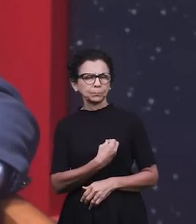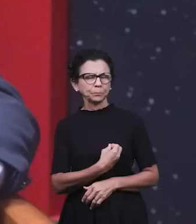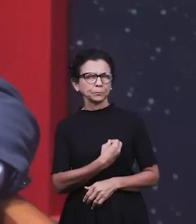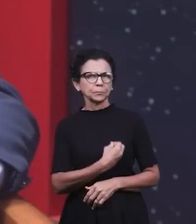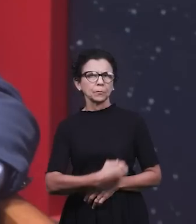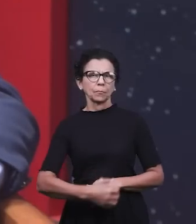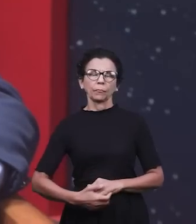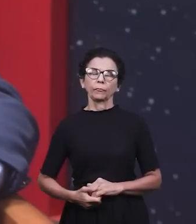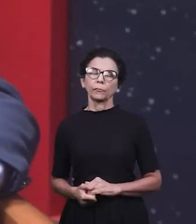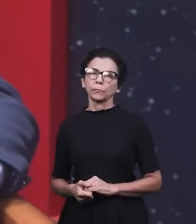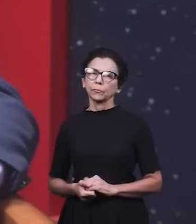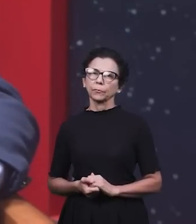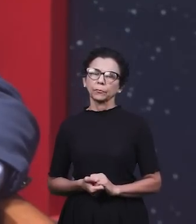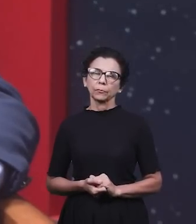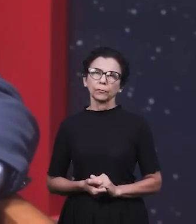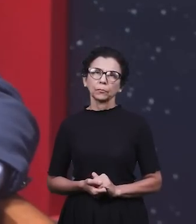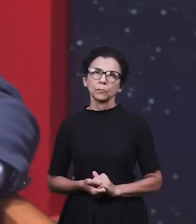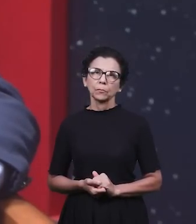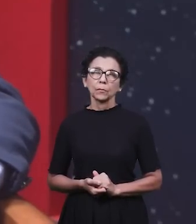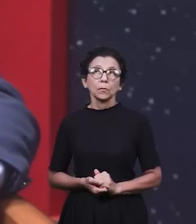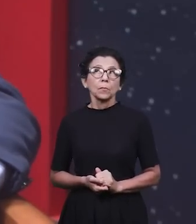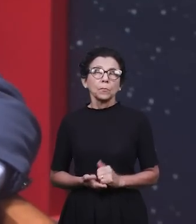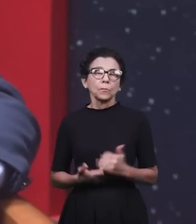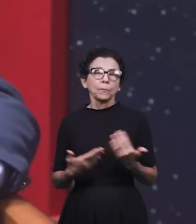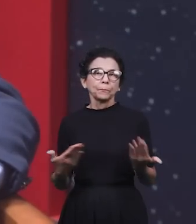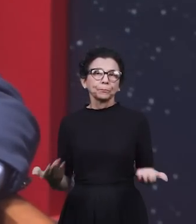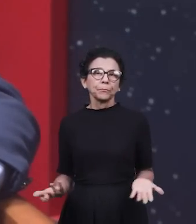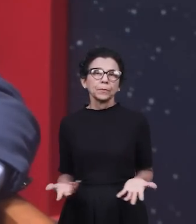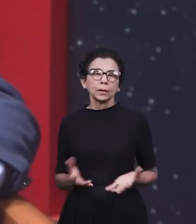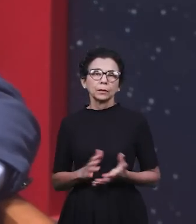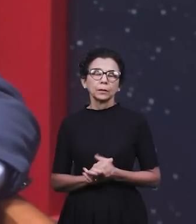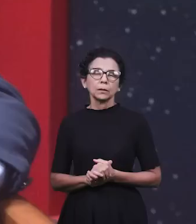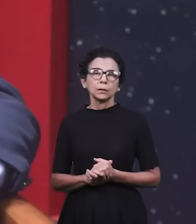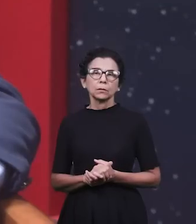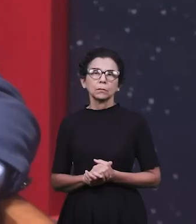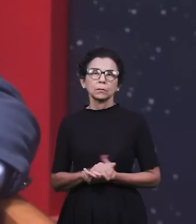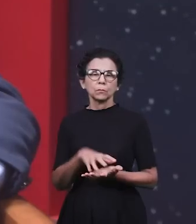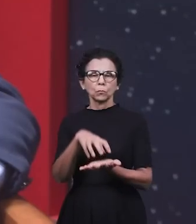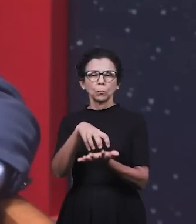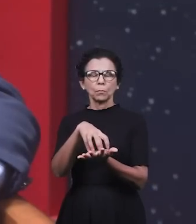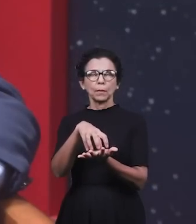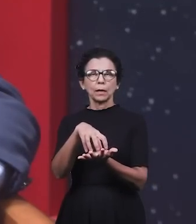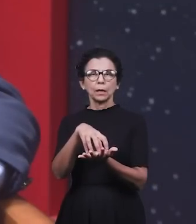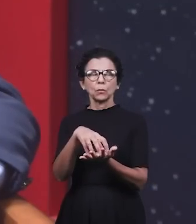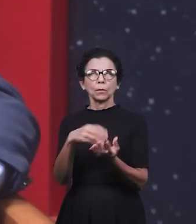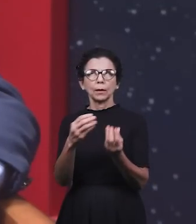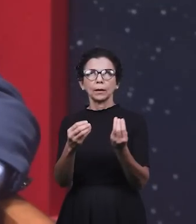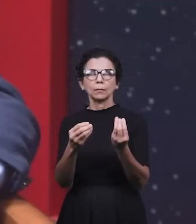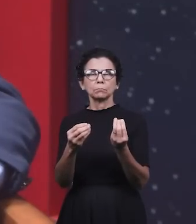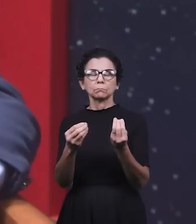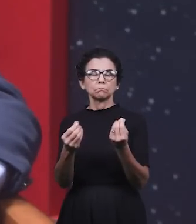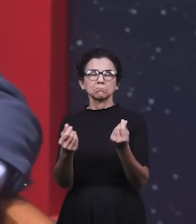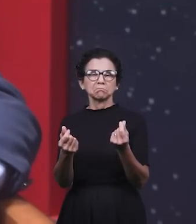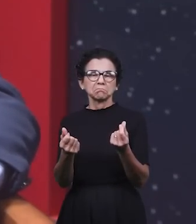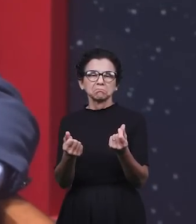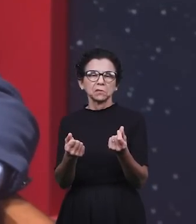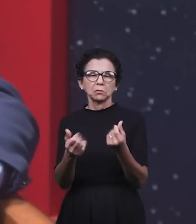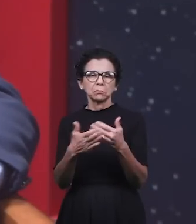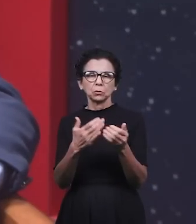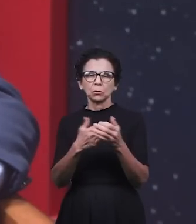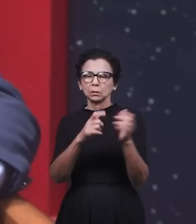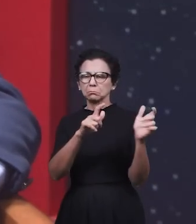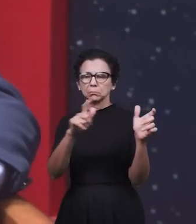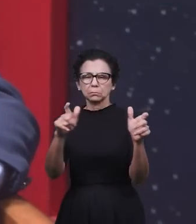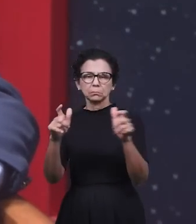cada período histórico e profético. Alguém que se coloca no meio é alguém que, em relação a qualquer ponto,